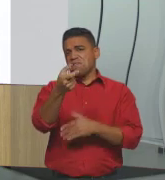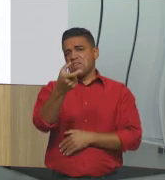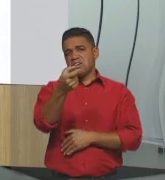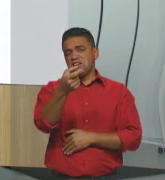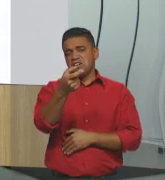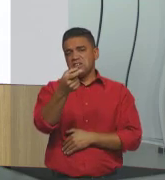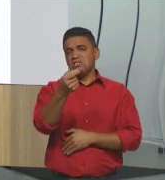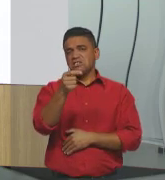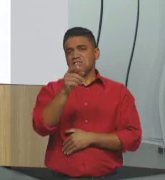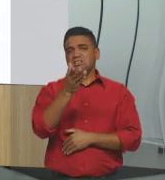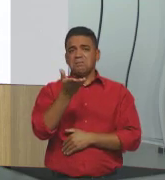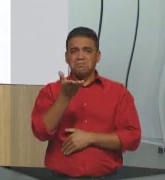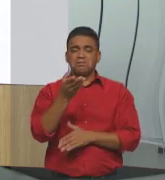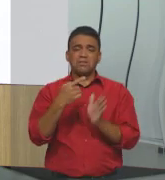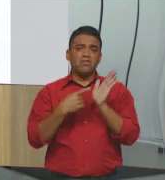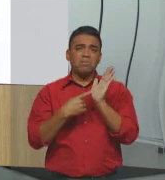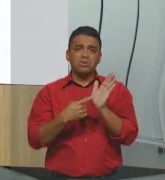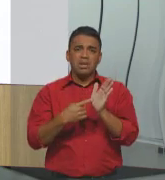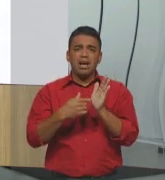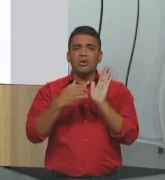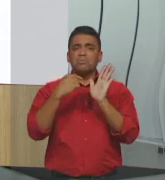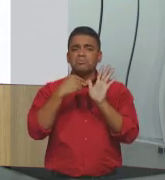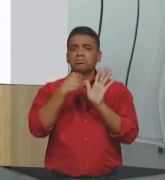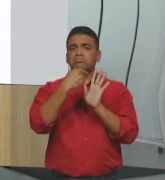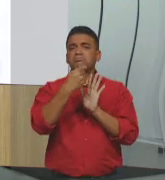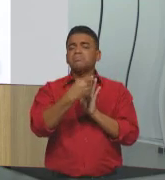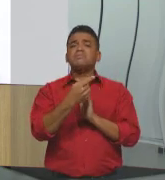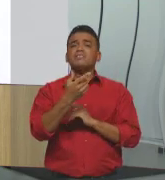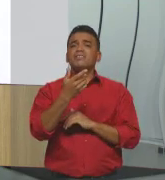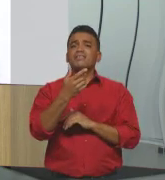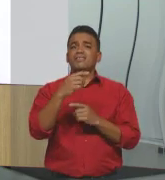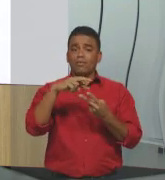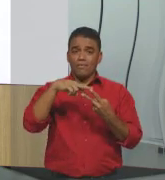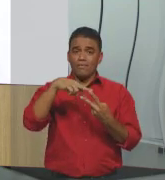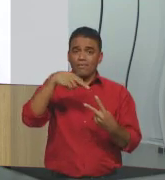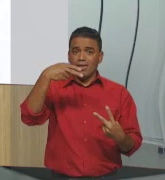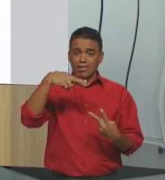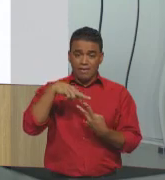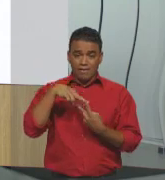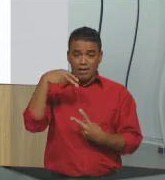como marcadores, porque essa fita de DNA ela vai se duplicar.